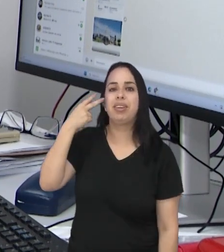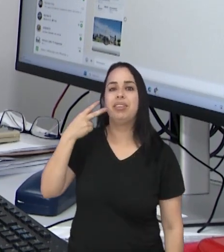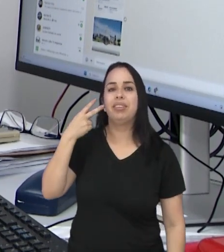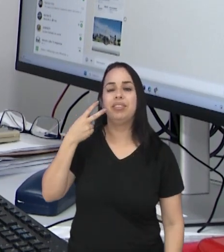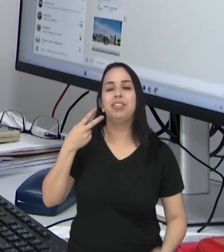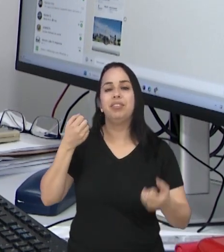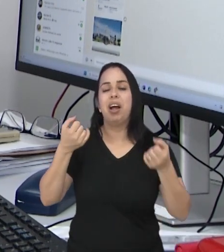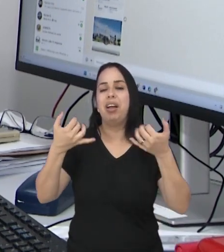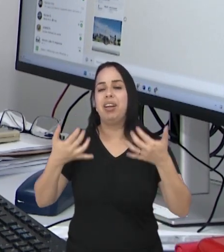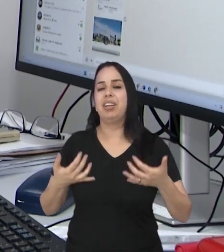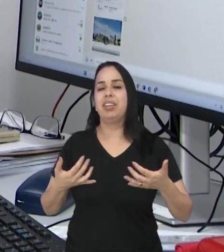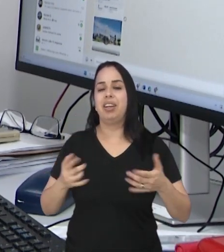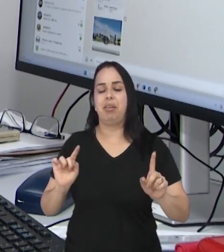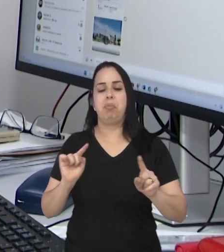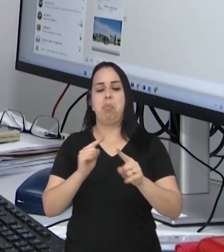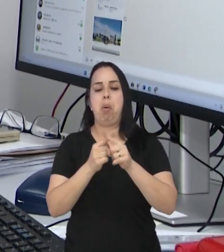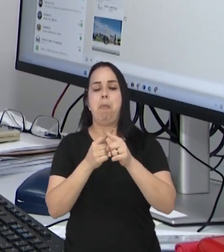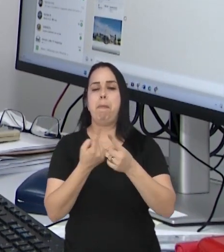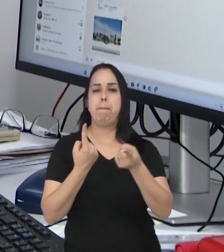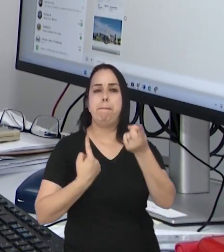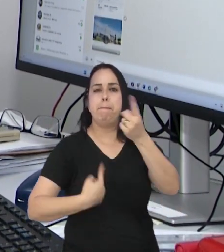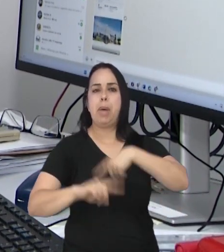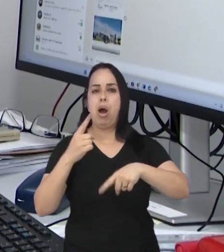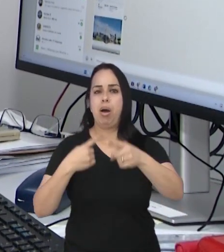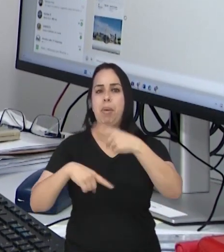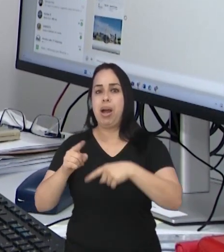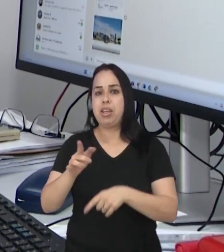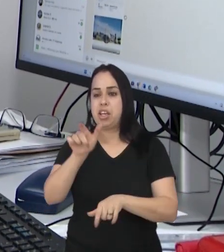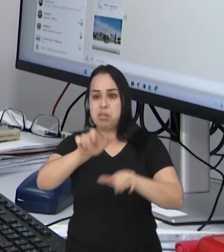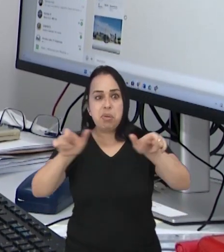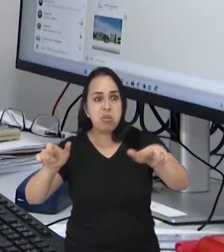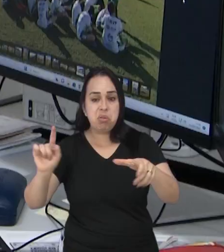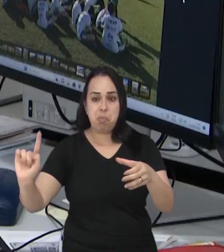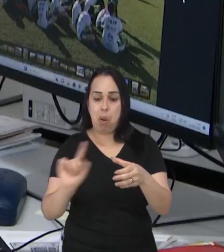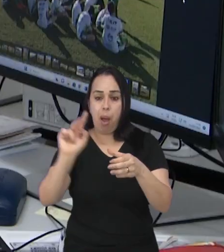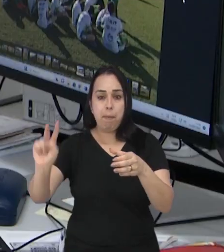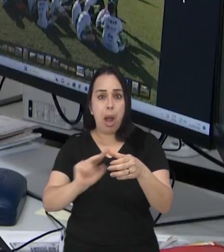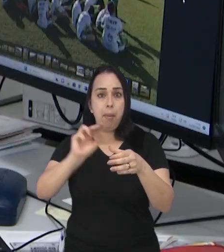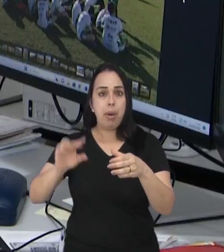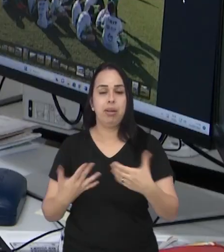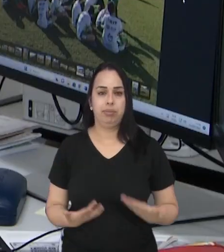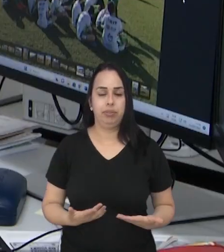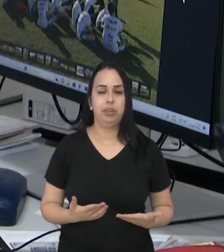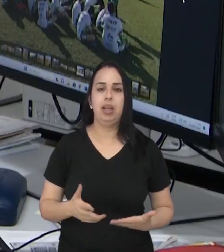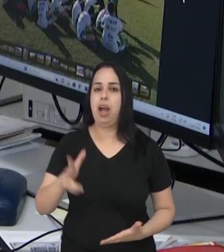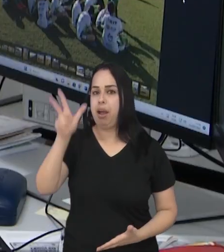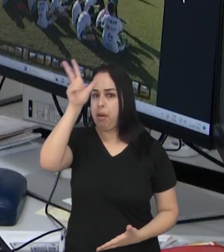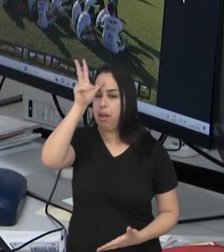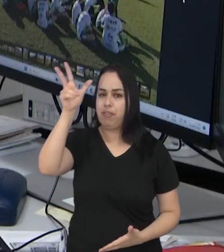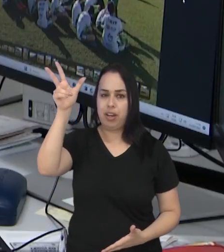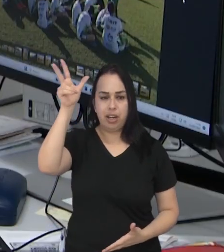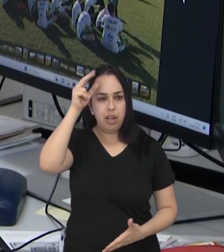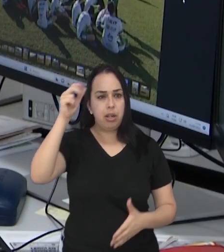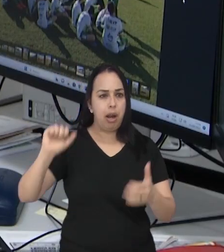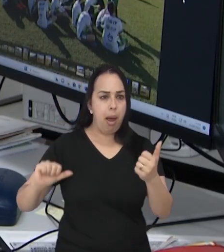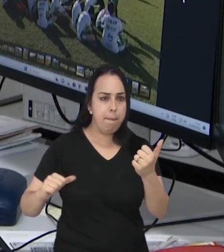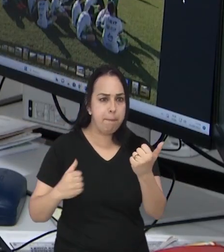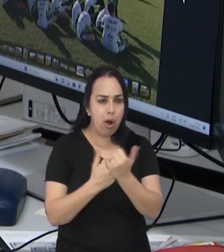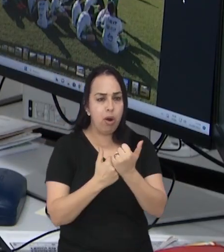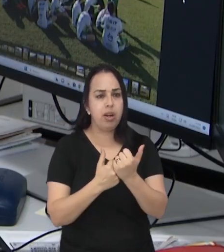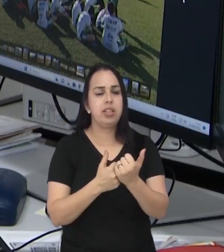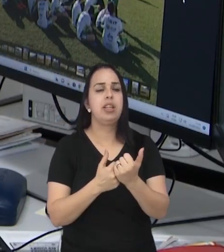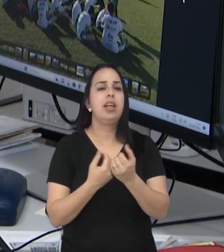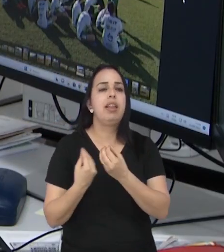dessa forma, a Copa poderá alcançar cada vez mais pessoas. O campeonato ele tem o apoio da Prefeitura Municipal